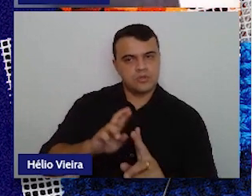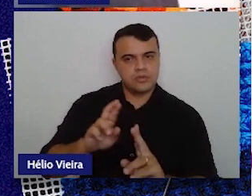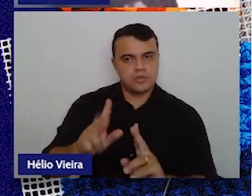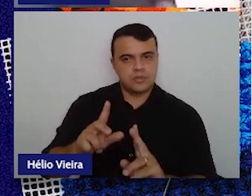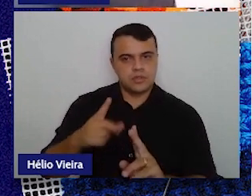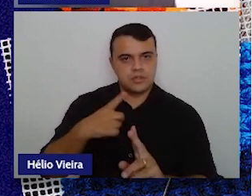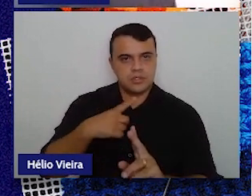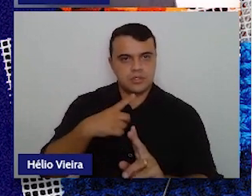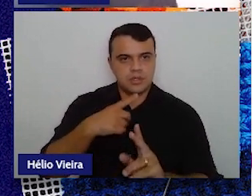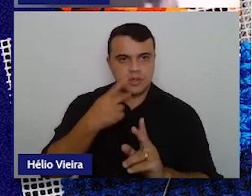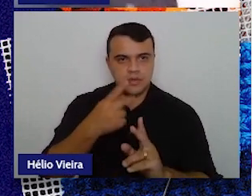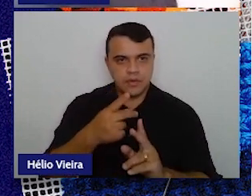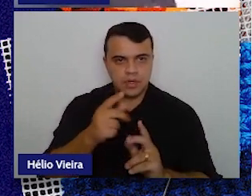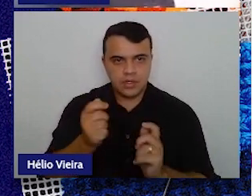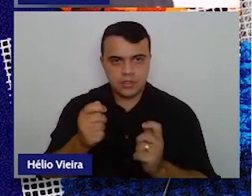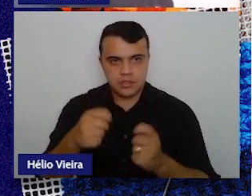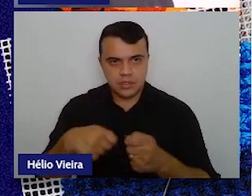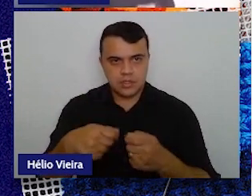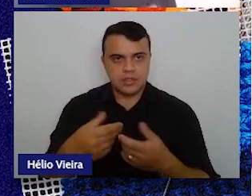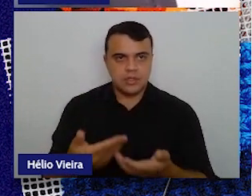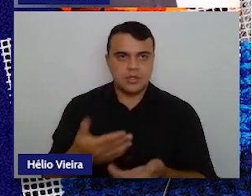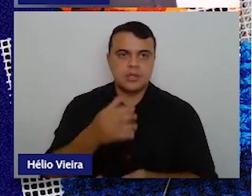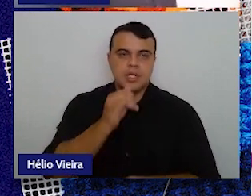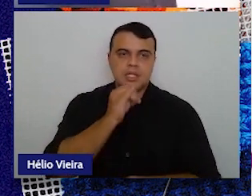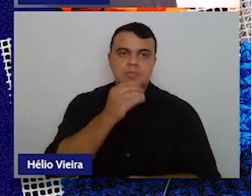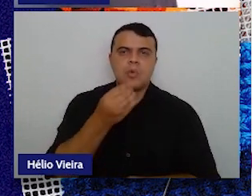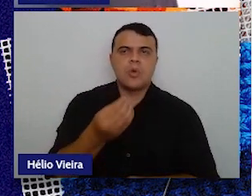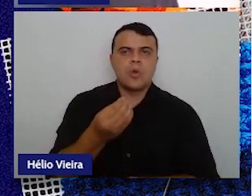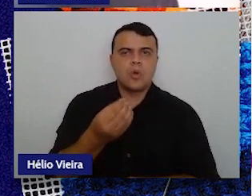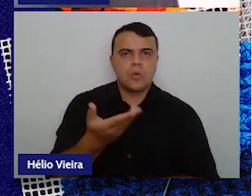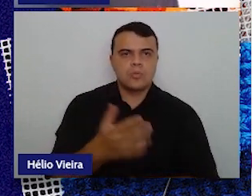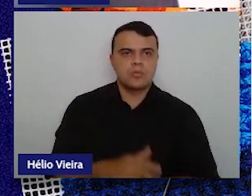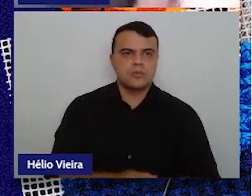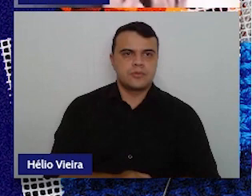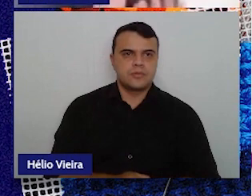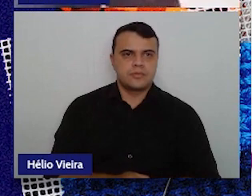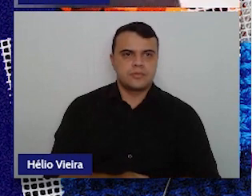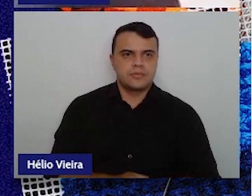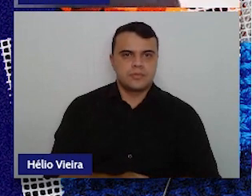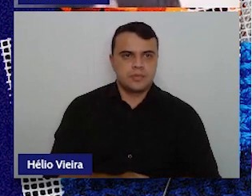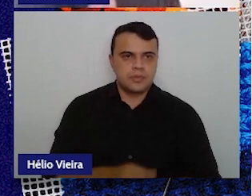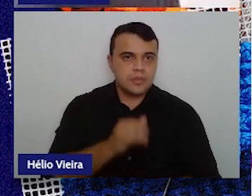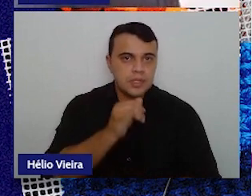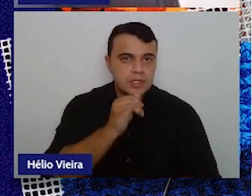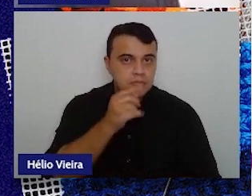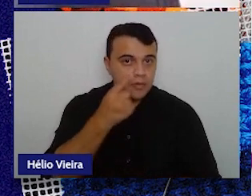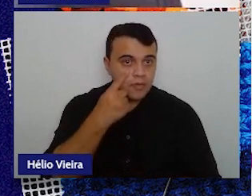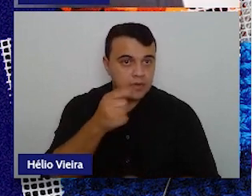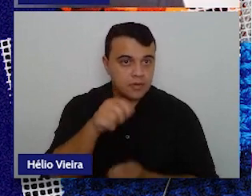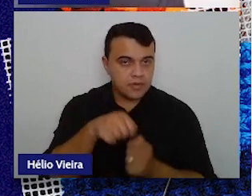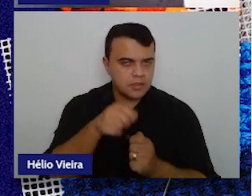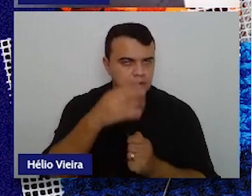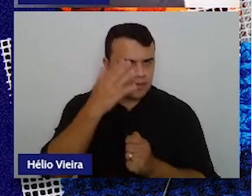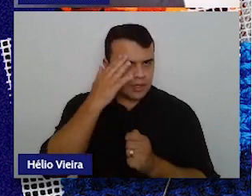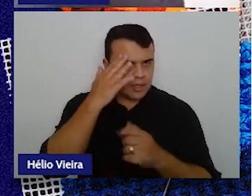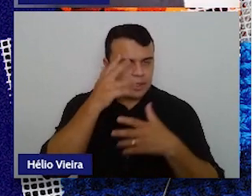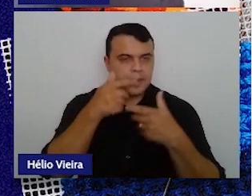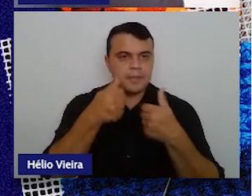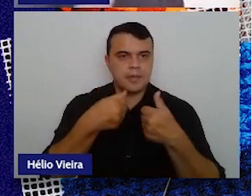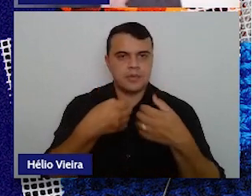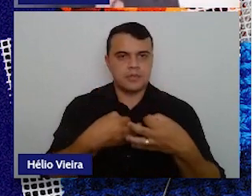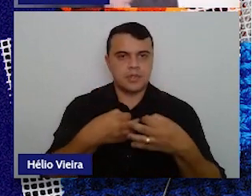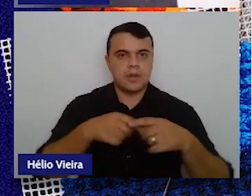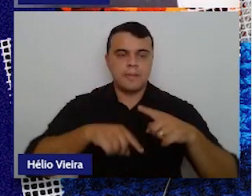pares e ímpares e contagem. Como? hora que estiver realizando, vocês vão entender bem. E